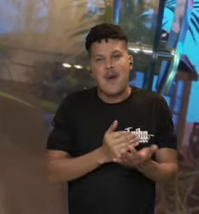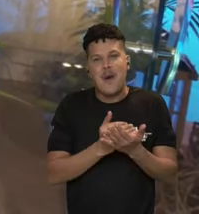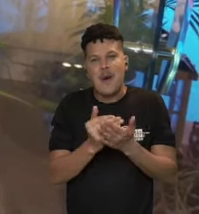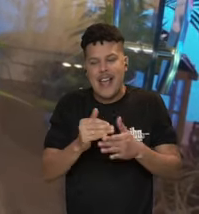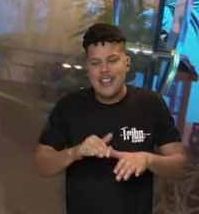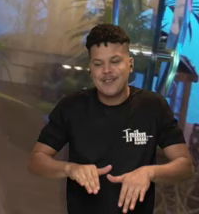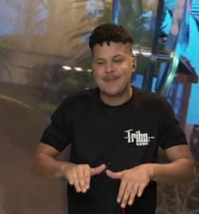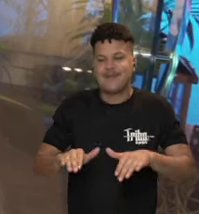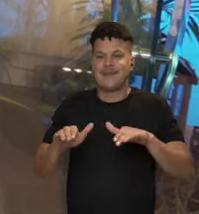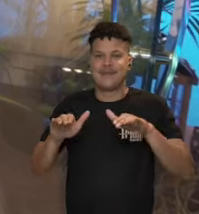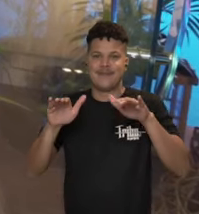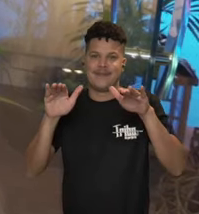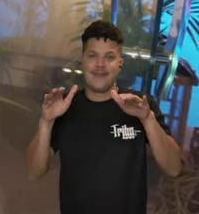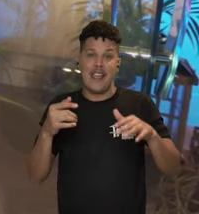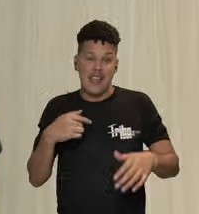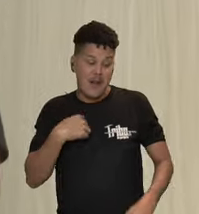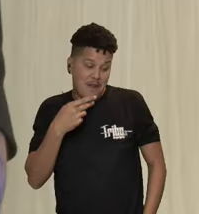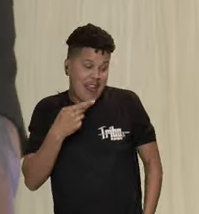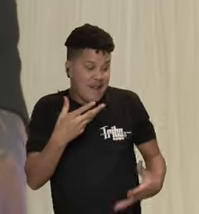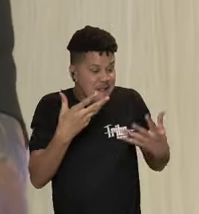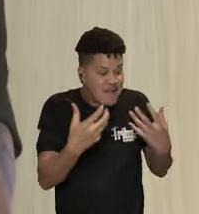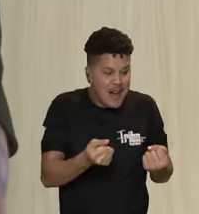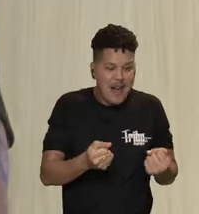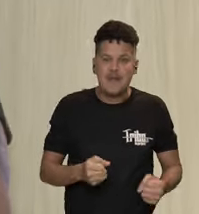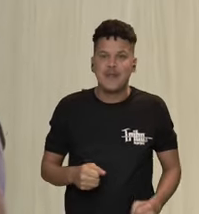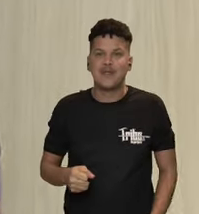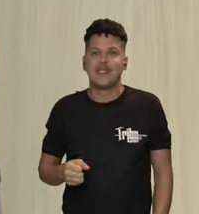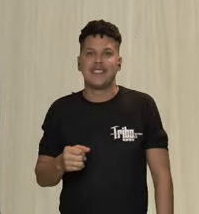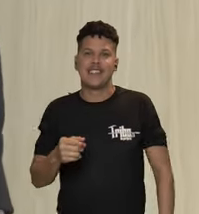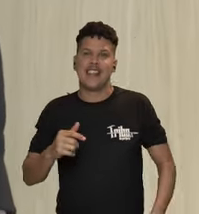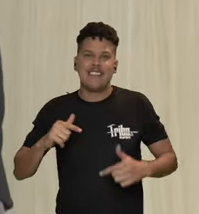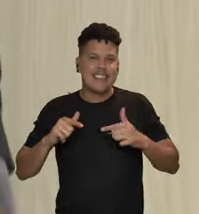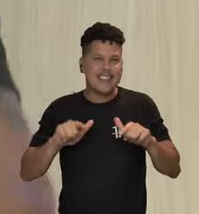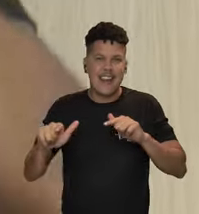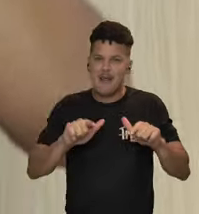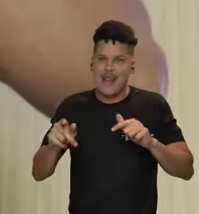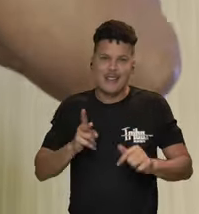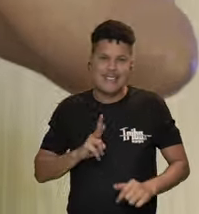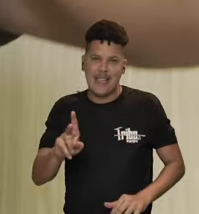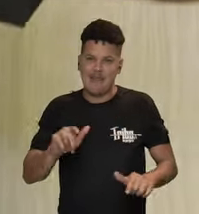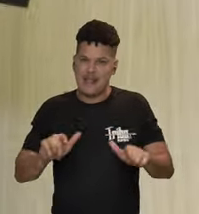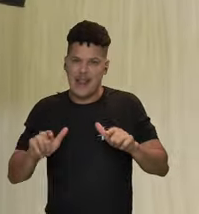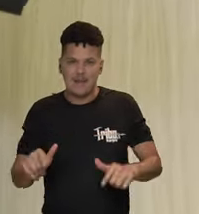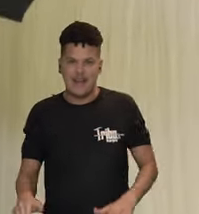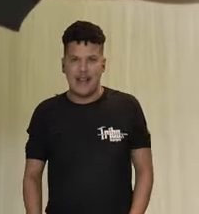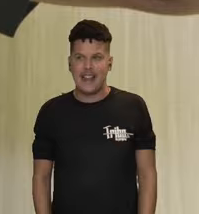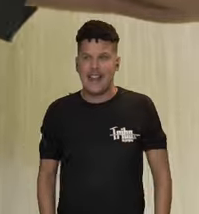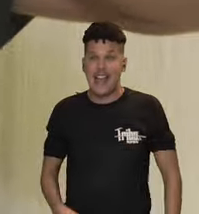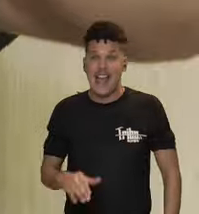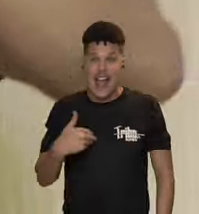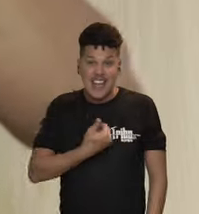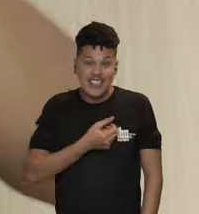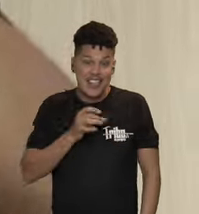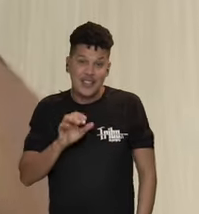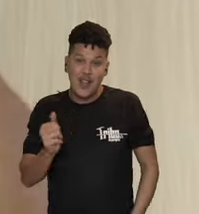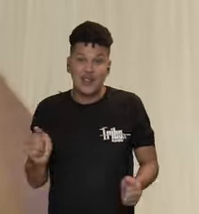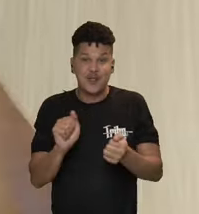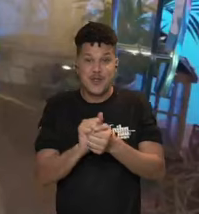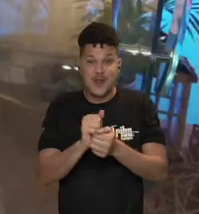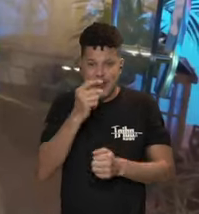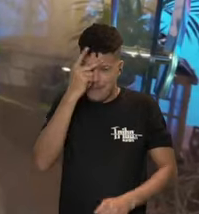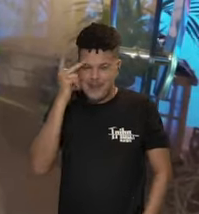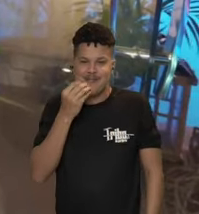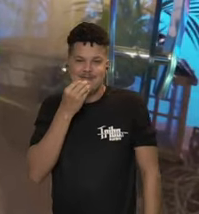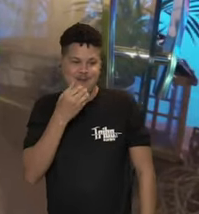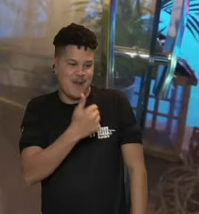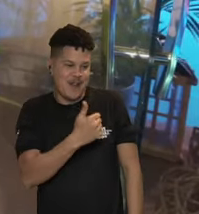Porra. Vai, bora. Sempre correria, é isso aí, mano. É isso, meu irmão. Bora. A gente só cola com quem presta, quem não presta, nós joga tudo